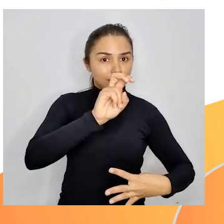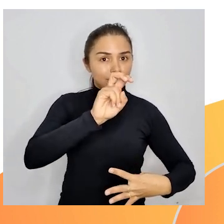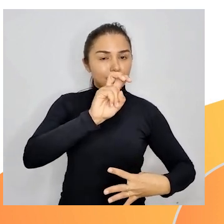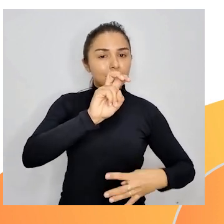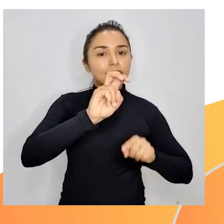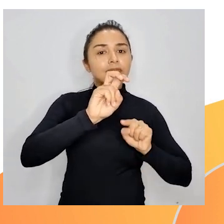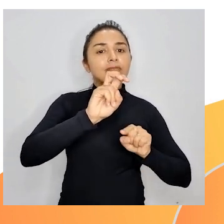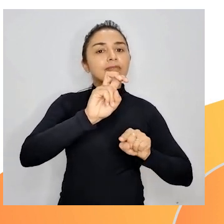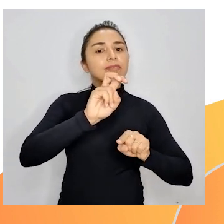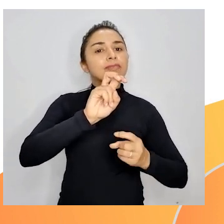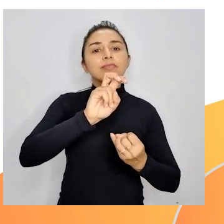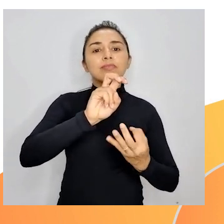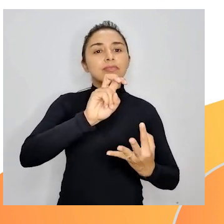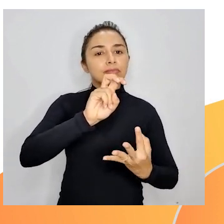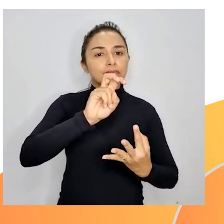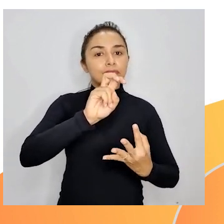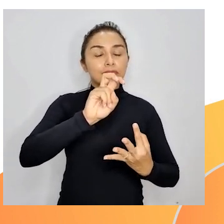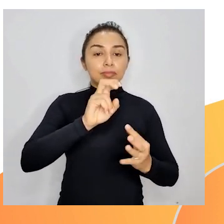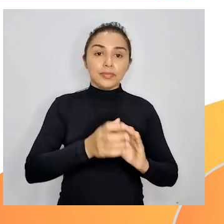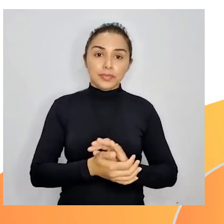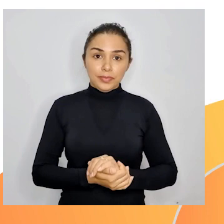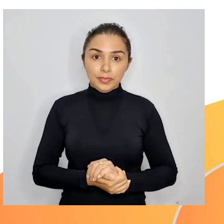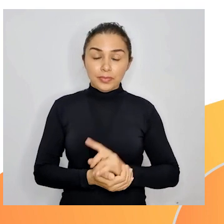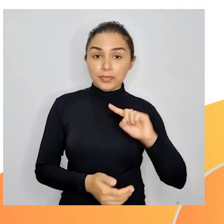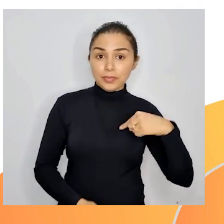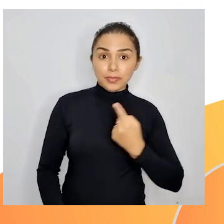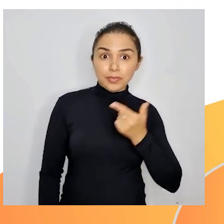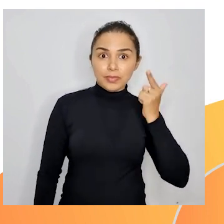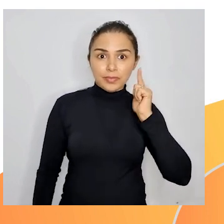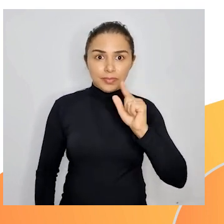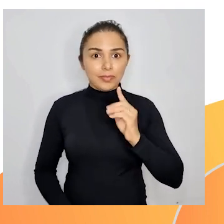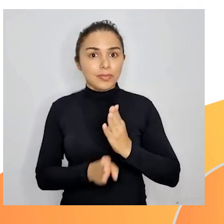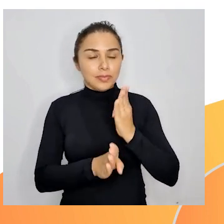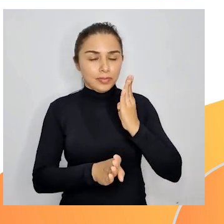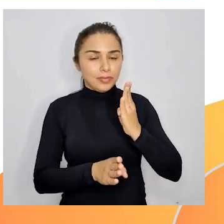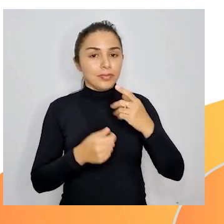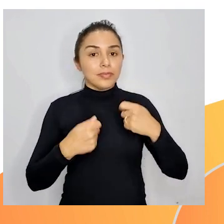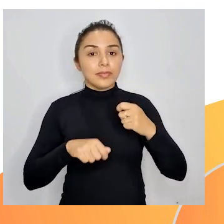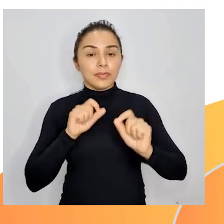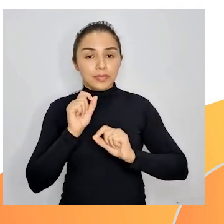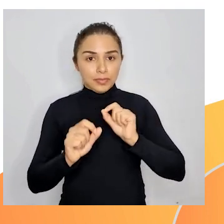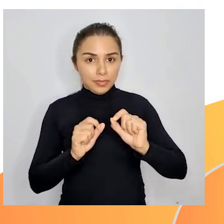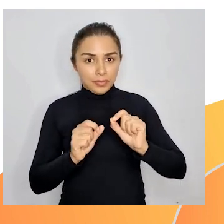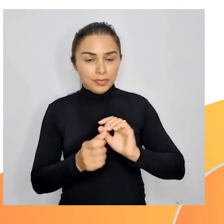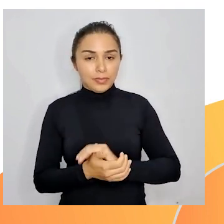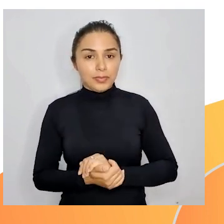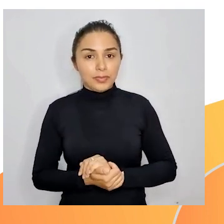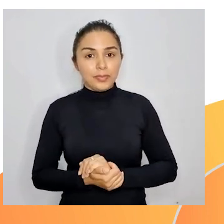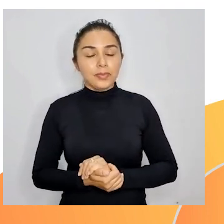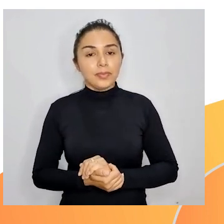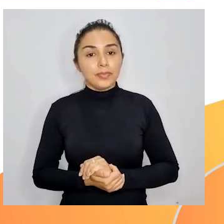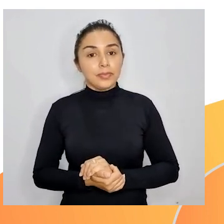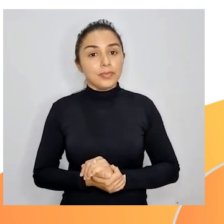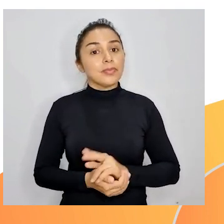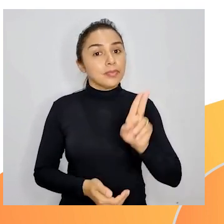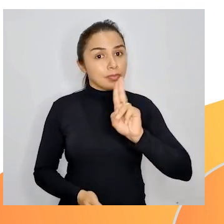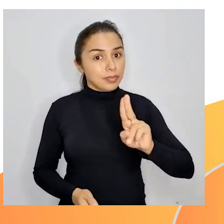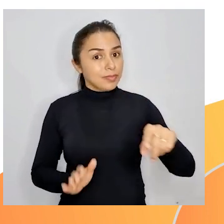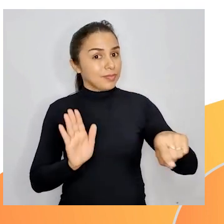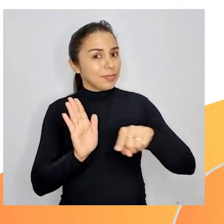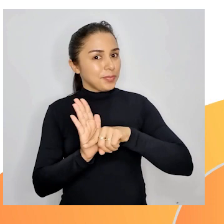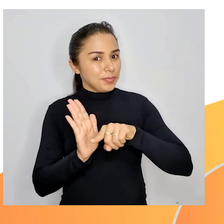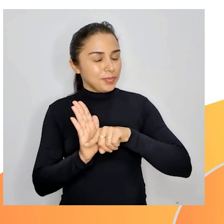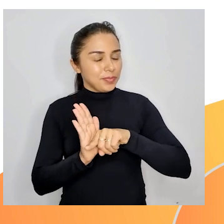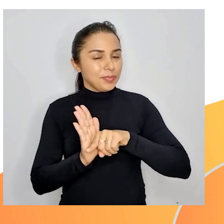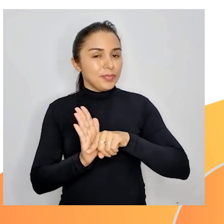nós vamos proceder para descobrir o número que está faltando? Nesse caso aqui, eu vou trabalhar novamente com a subtração, porque foi